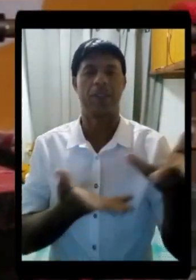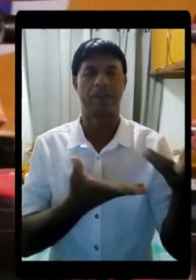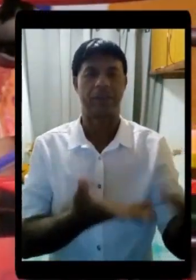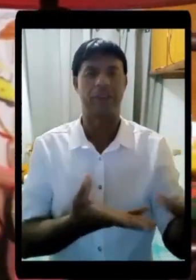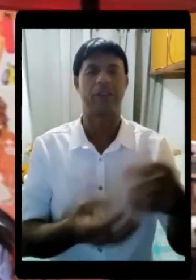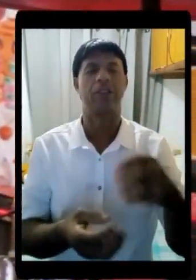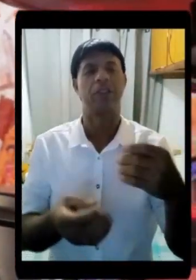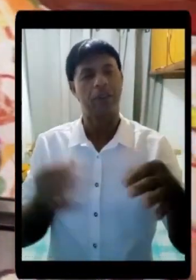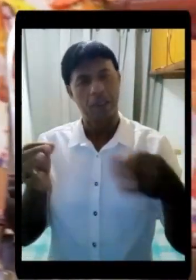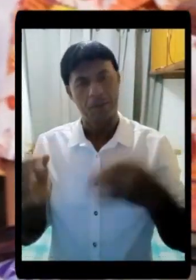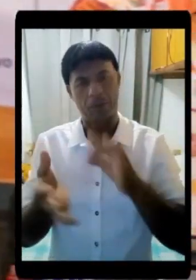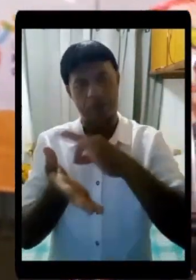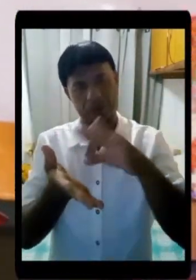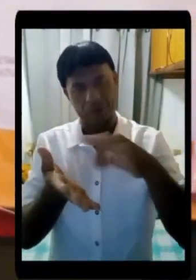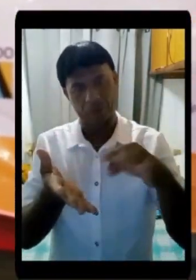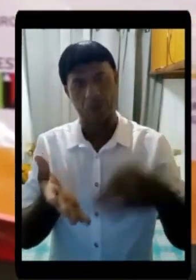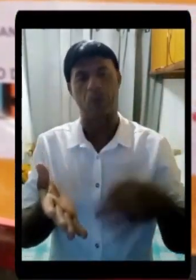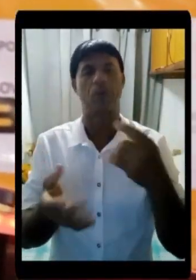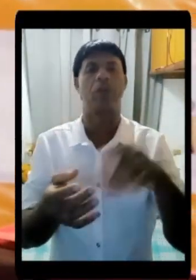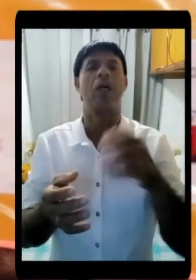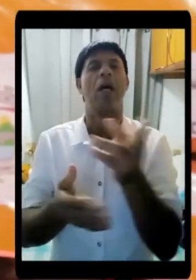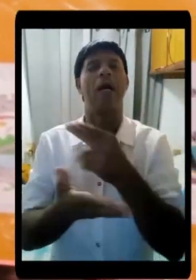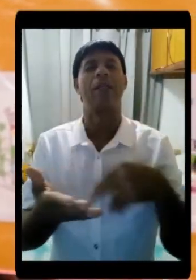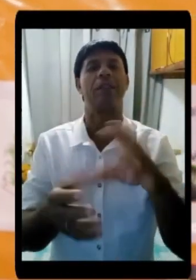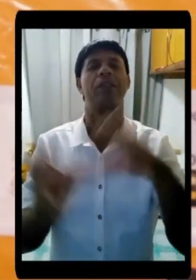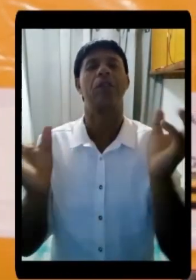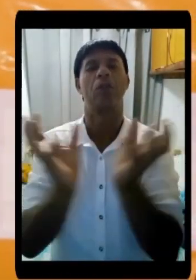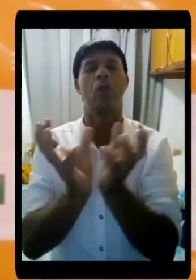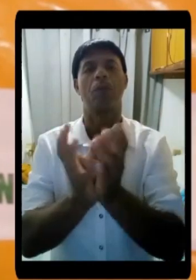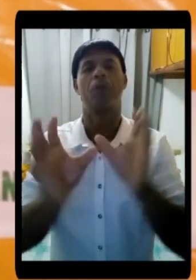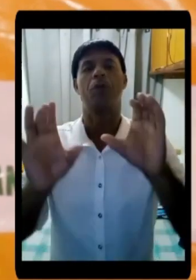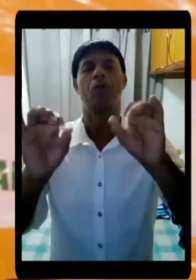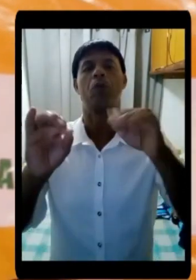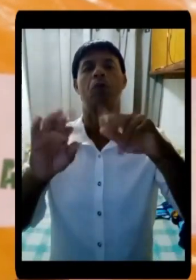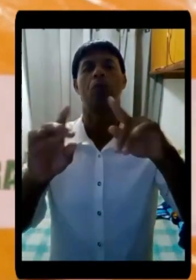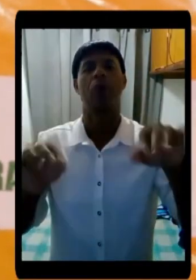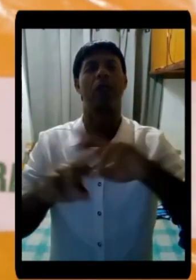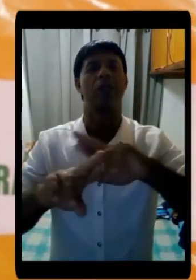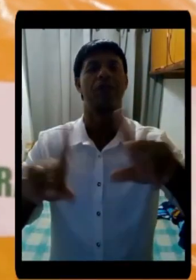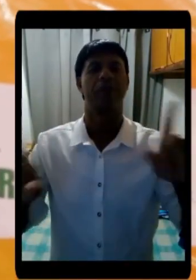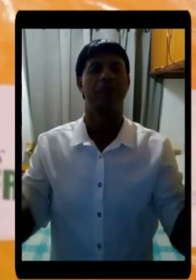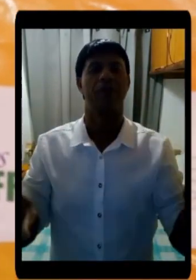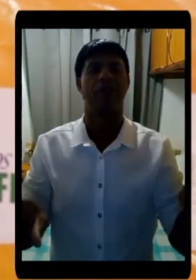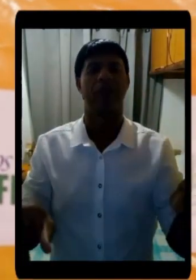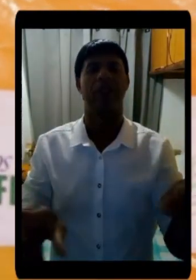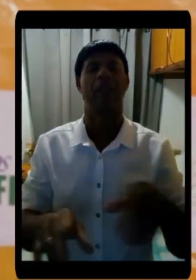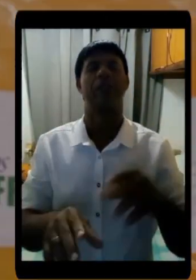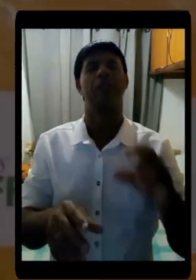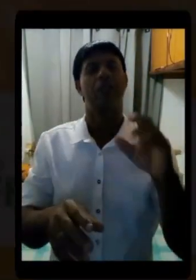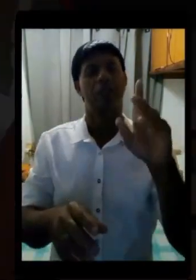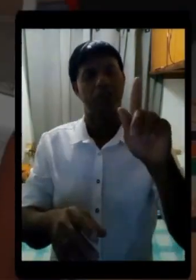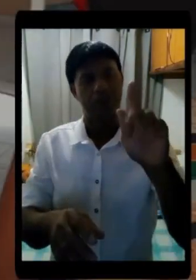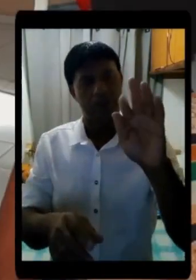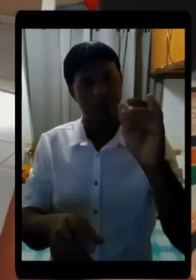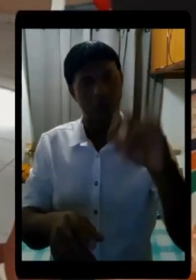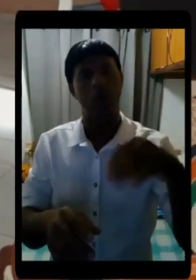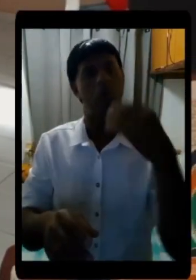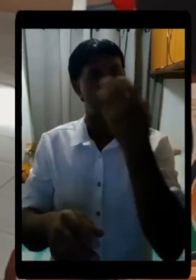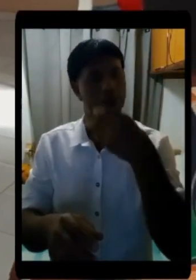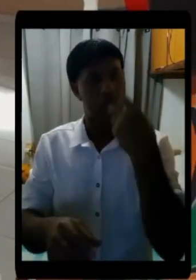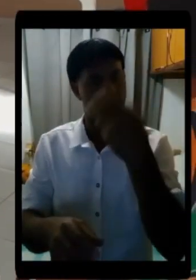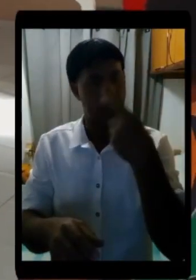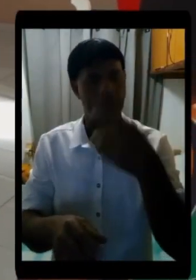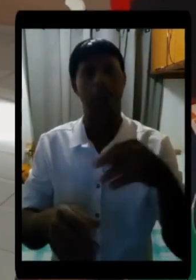de compositores e compositoras, artistas e grupos culturais de diferentes gerações e gêneros musicais. O